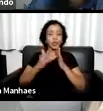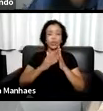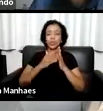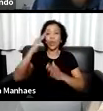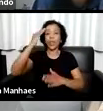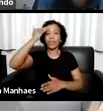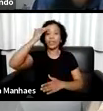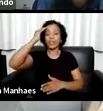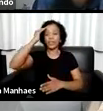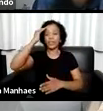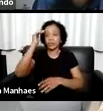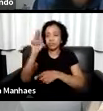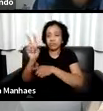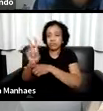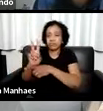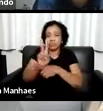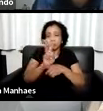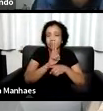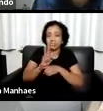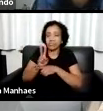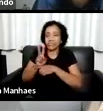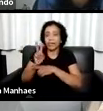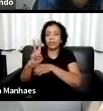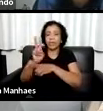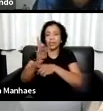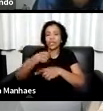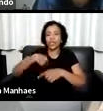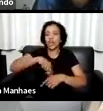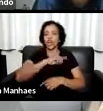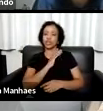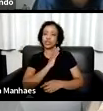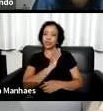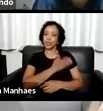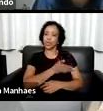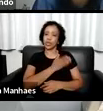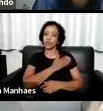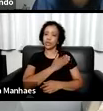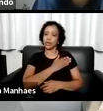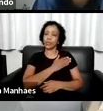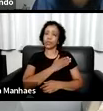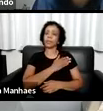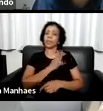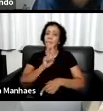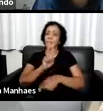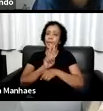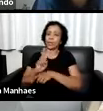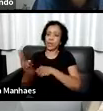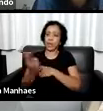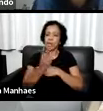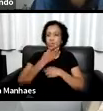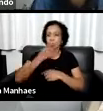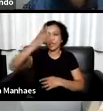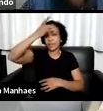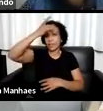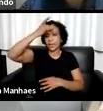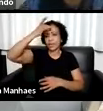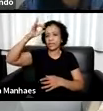sentinela guarde o nosso coração e a nossa mente em Cristo